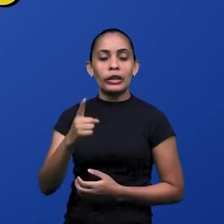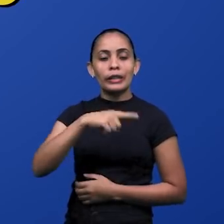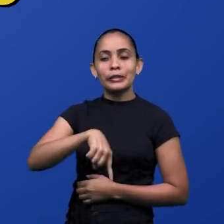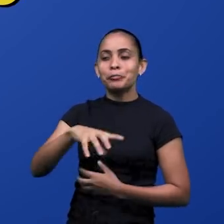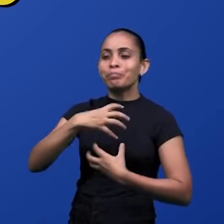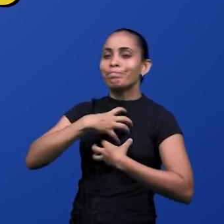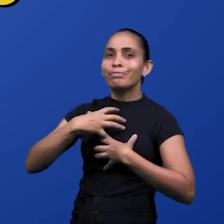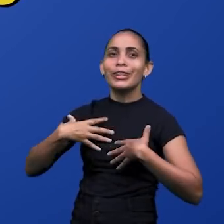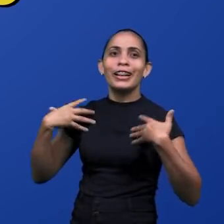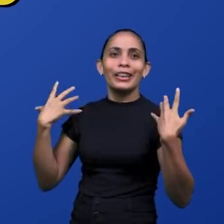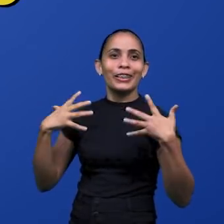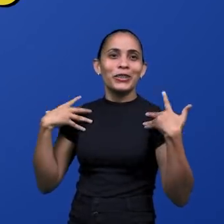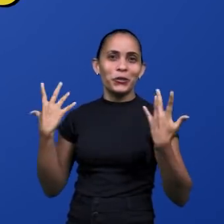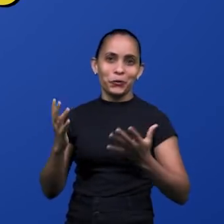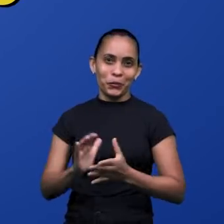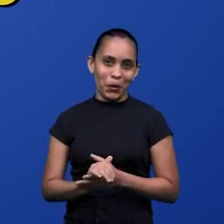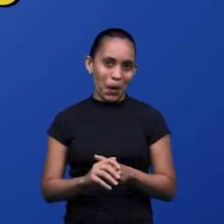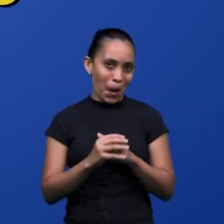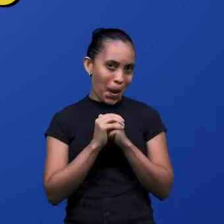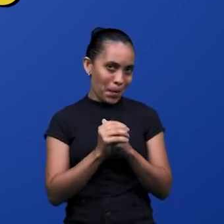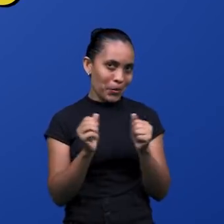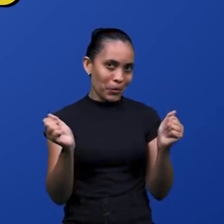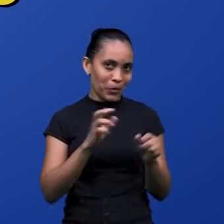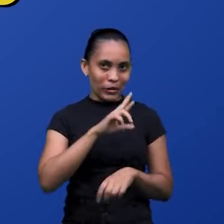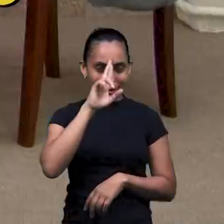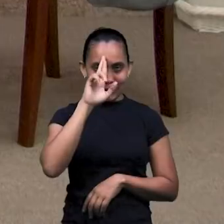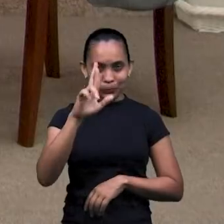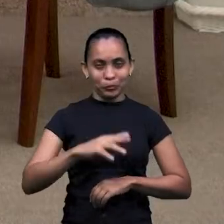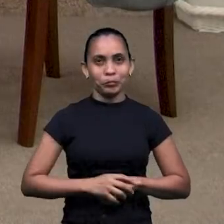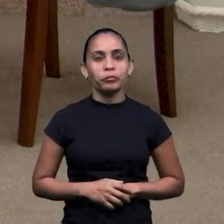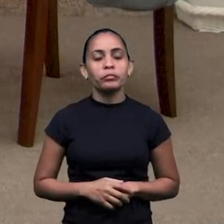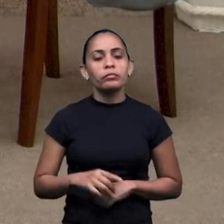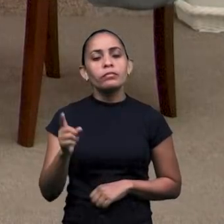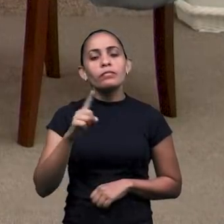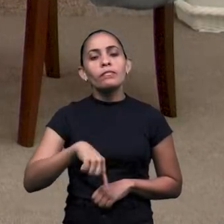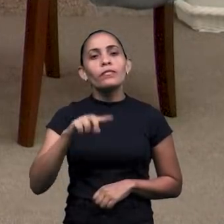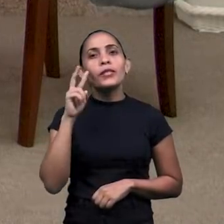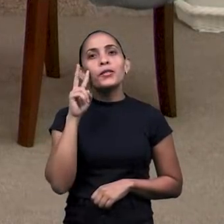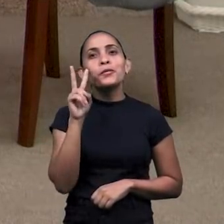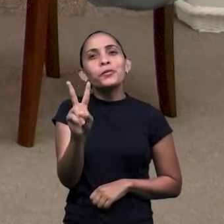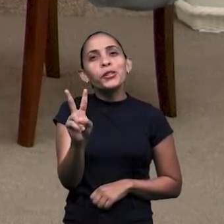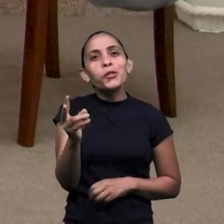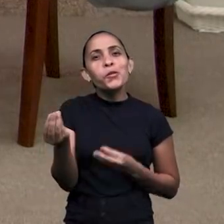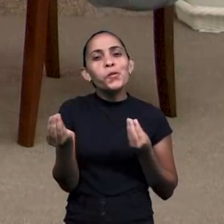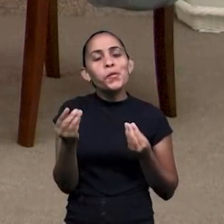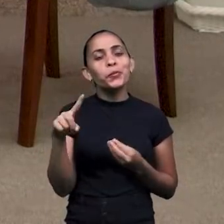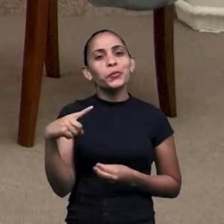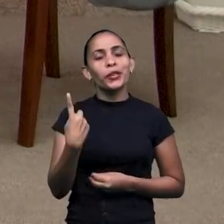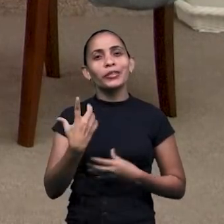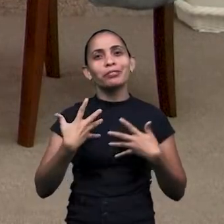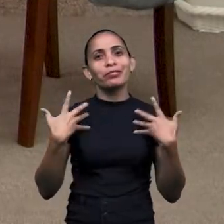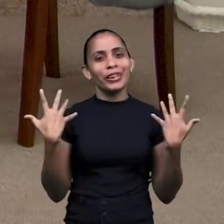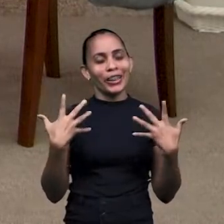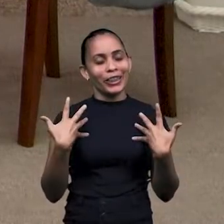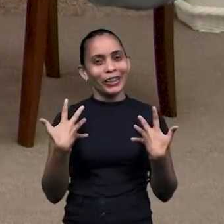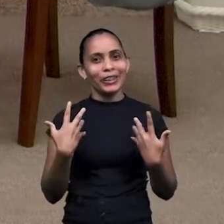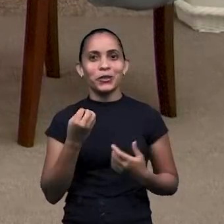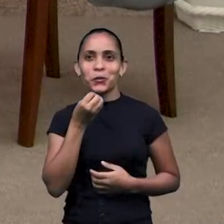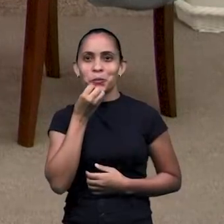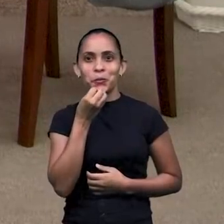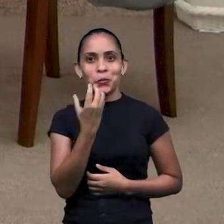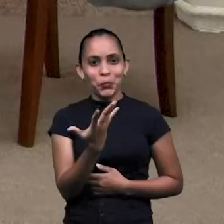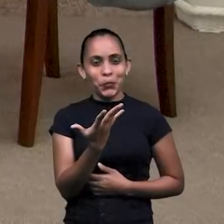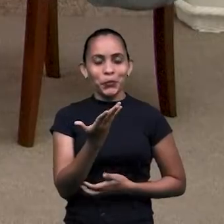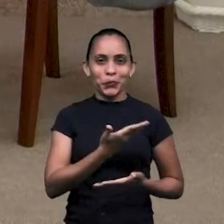Ele se alegrou e jubilou. Amém, glória a Jesus. Os irmãos viram como nos alegramos, né? Como nos